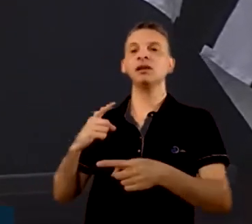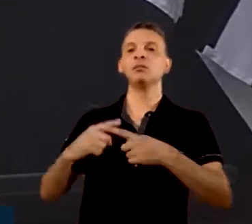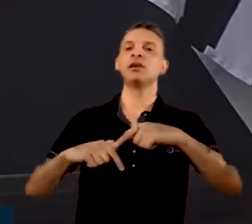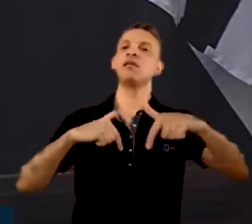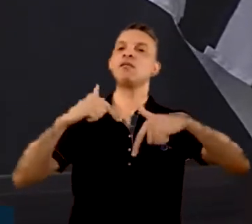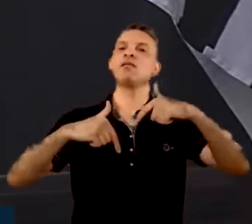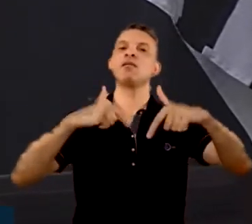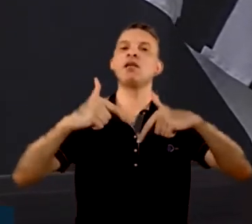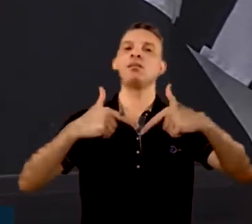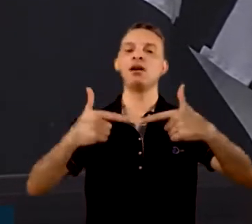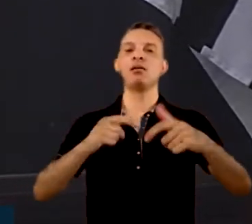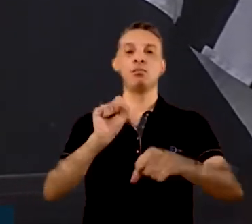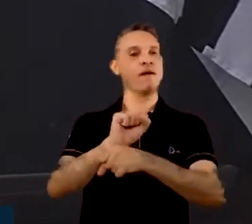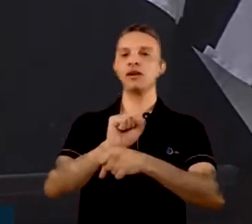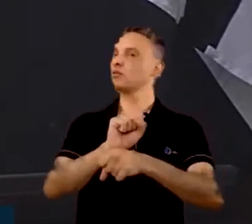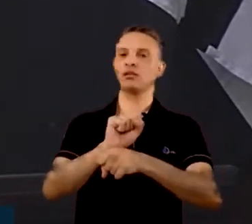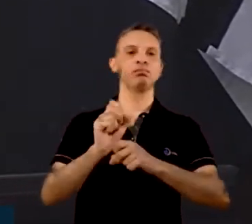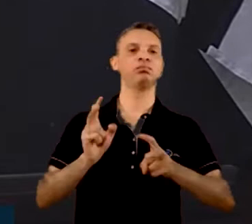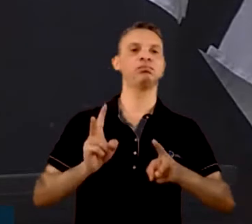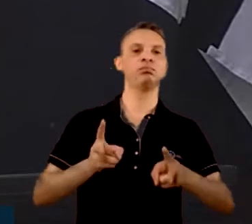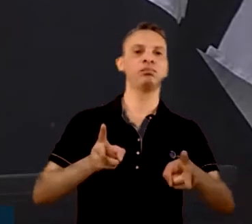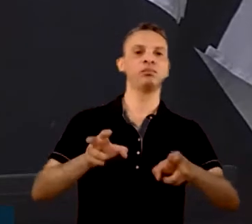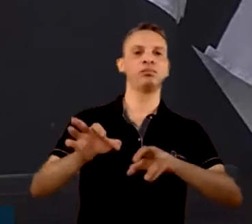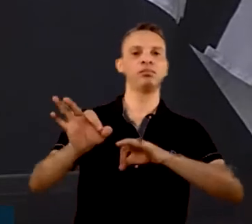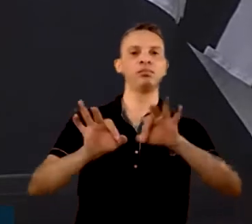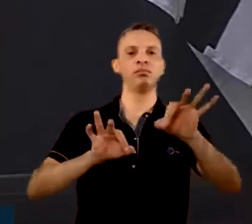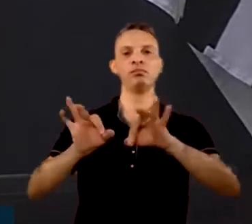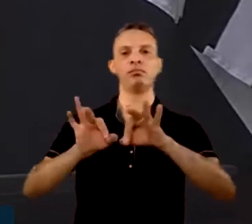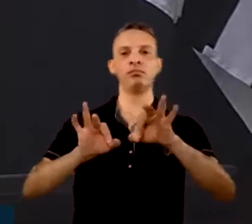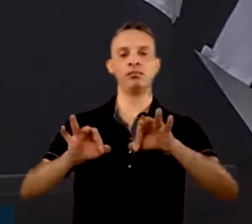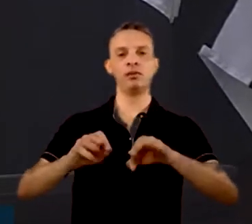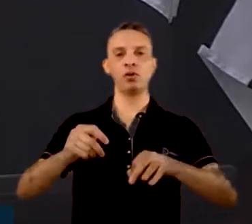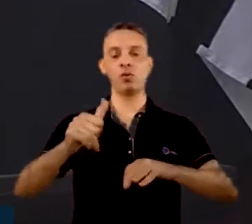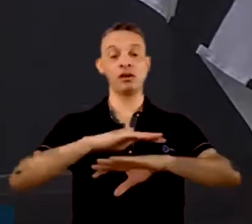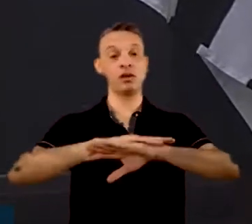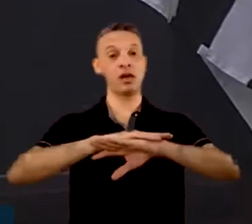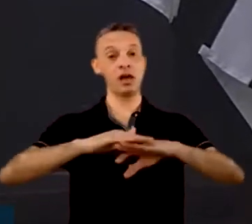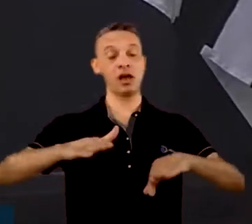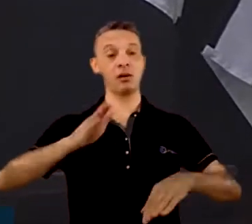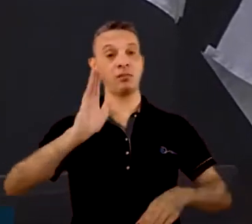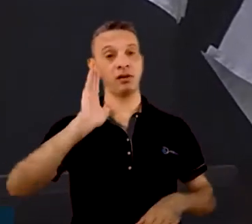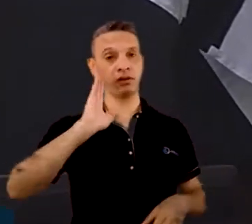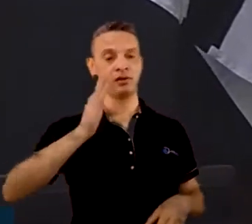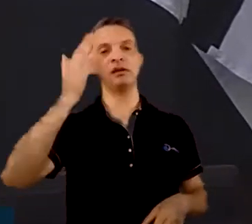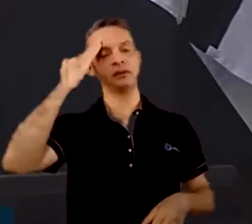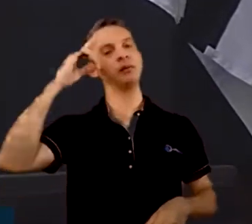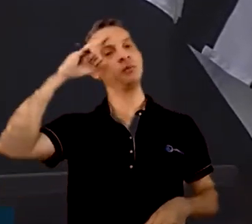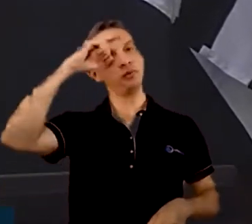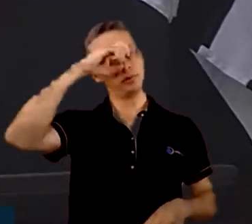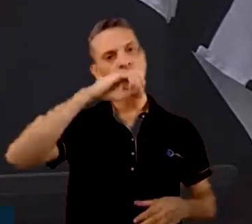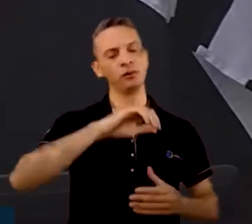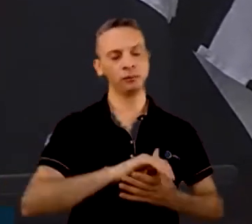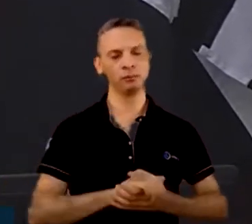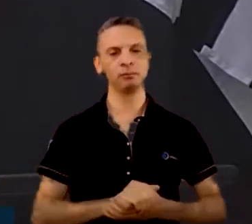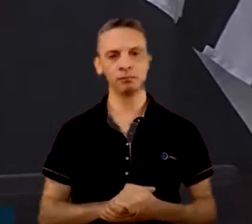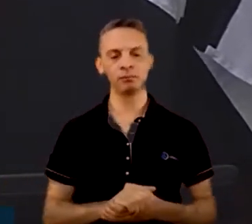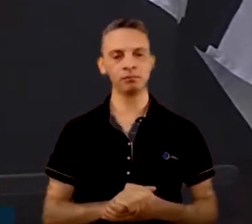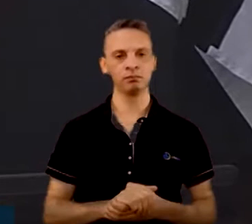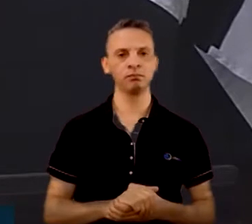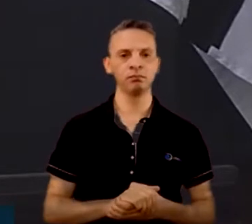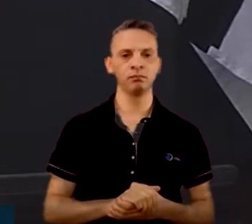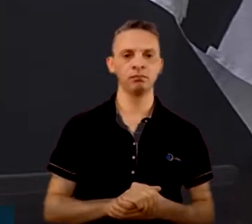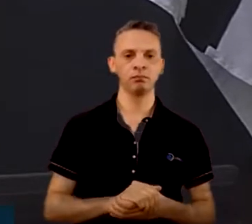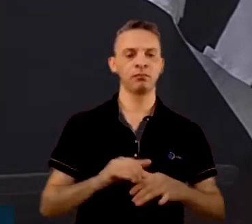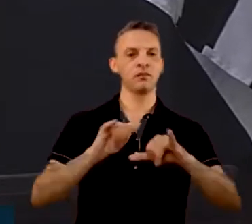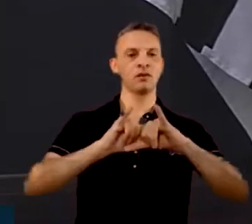está sendo concluída, apesar das dificuldades. Então, essa era a boa notícia que eu queria trazer para todos os